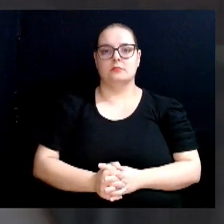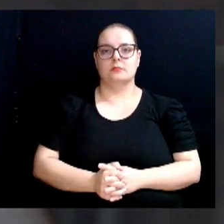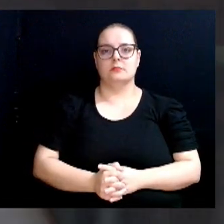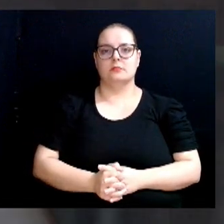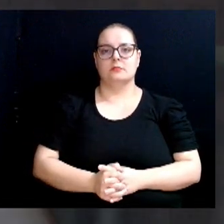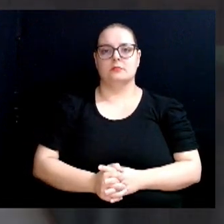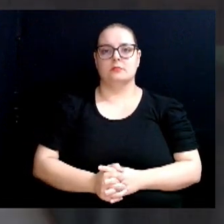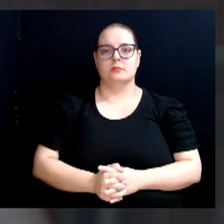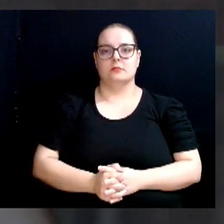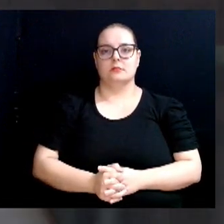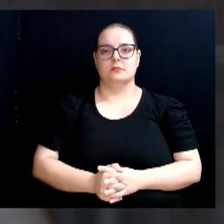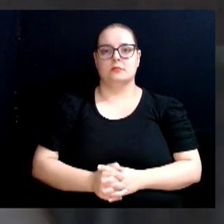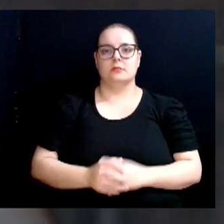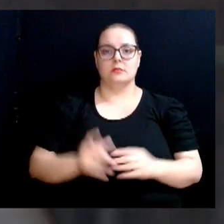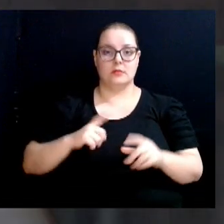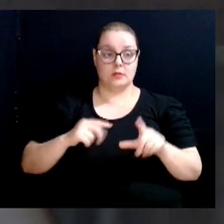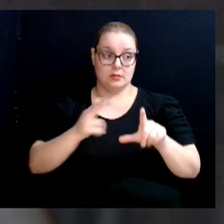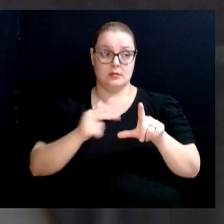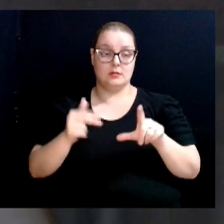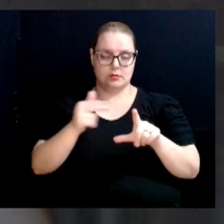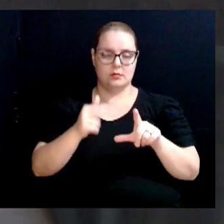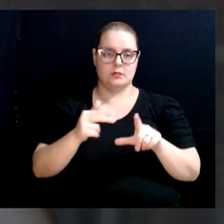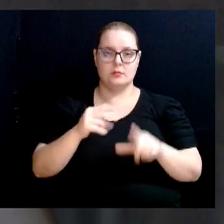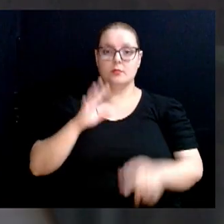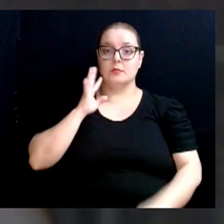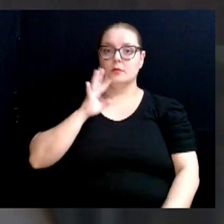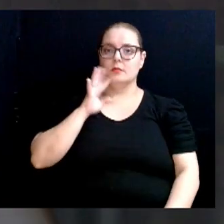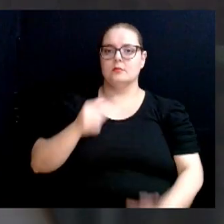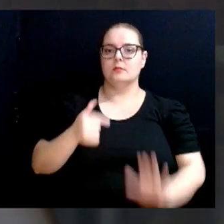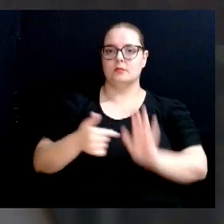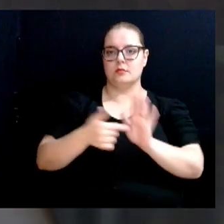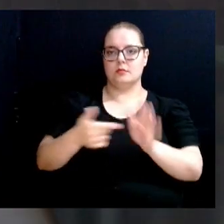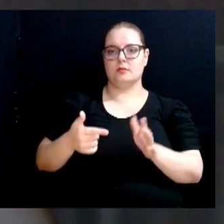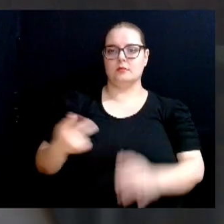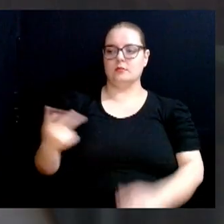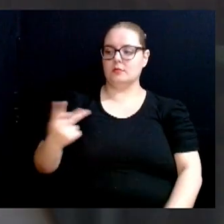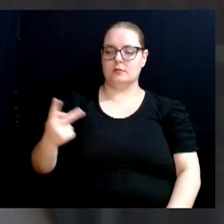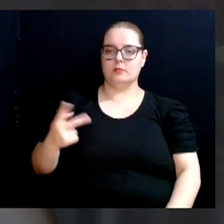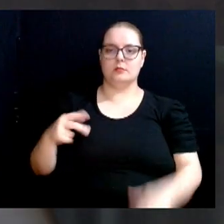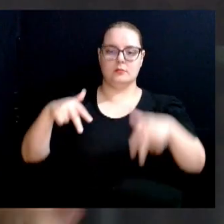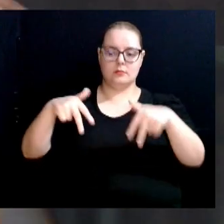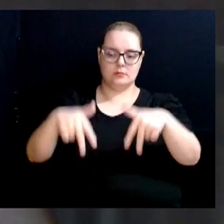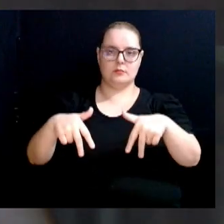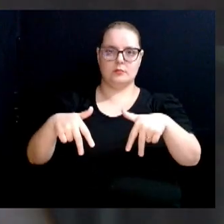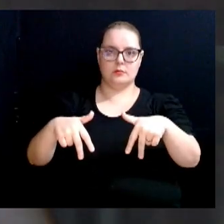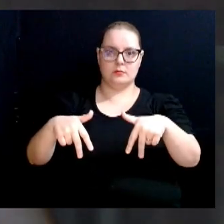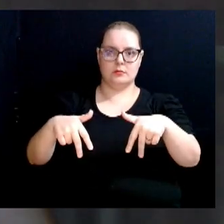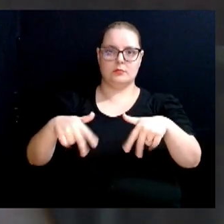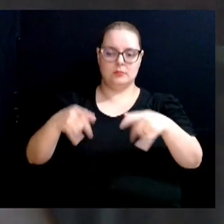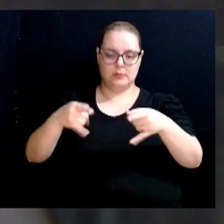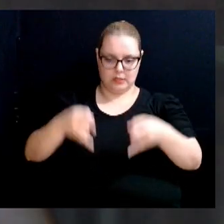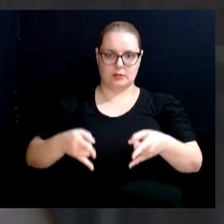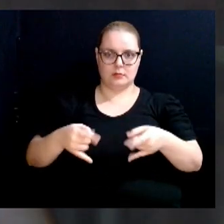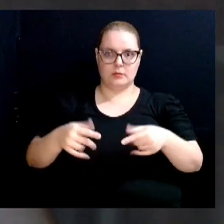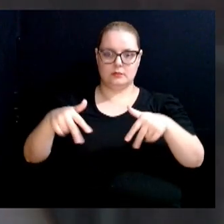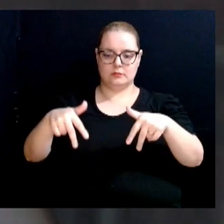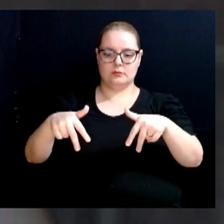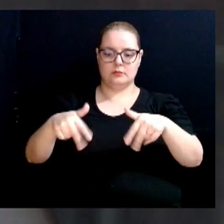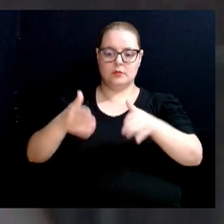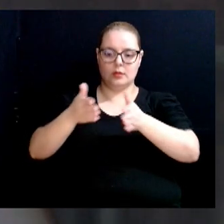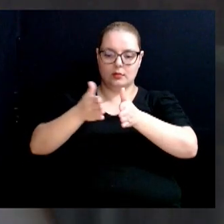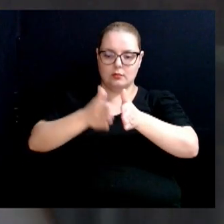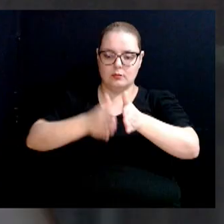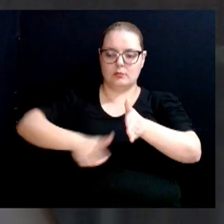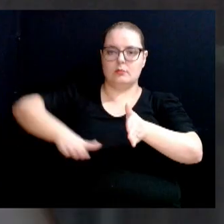muito legal que mostra o casal e entre eles, na cama, e entre eles um labirinto. Então,